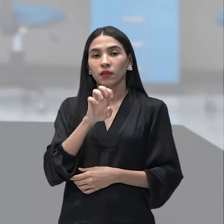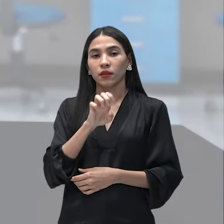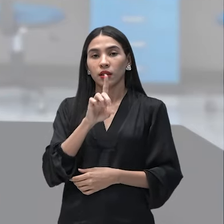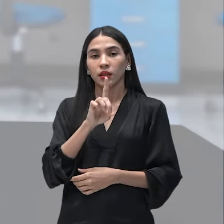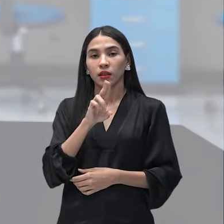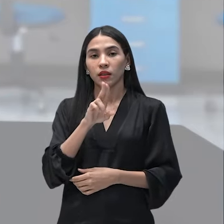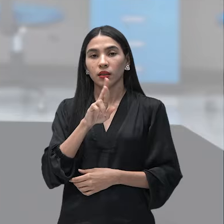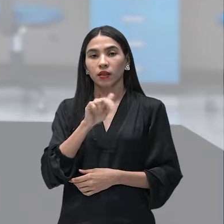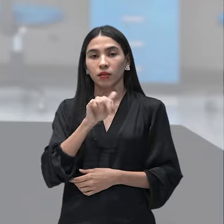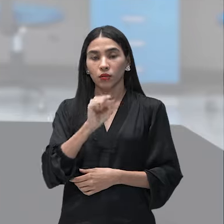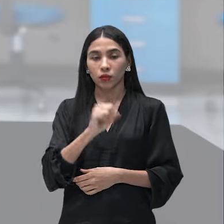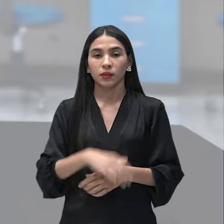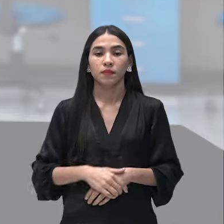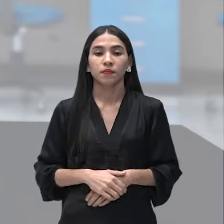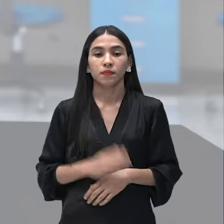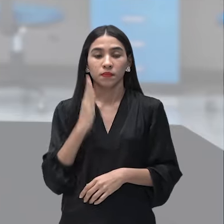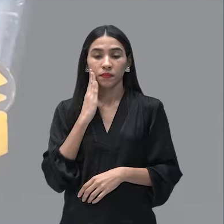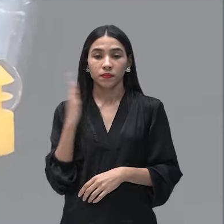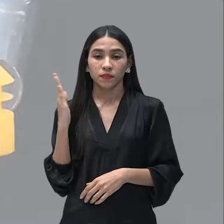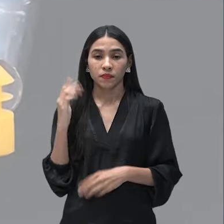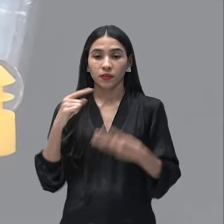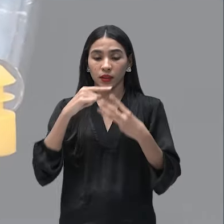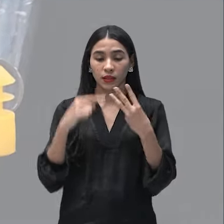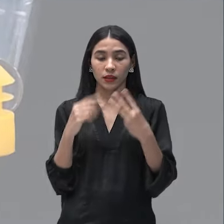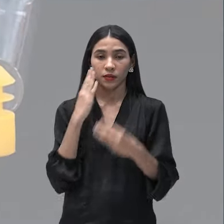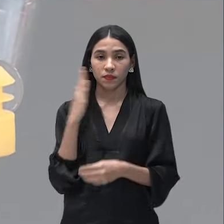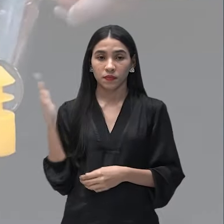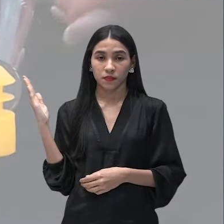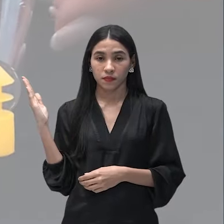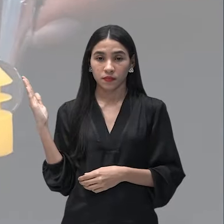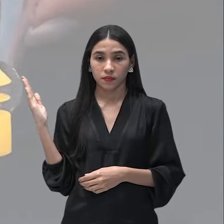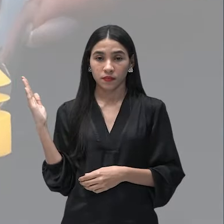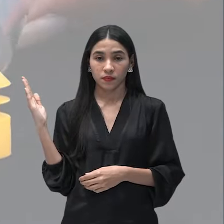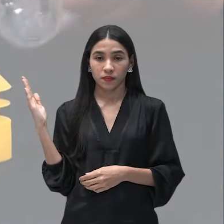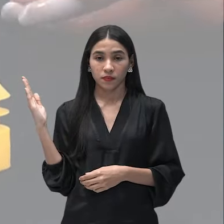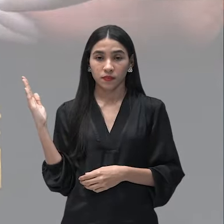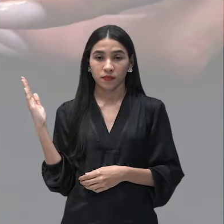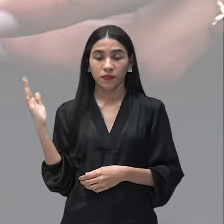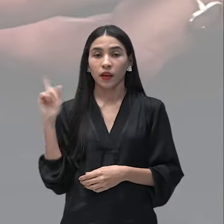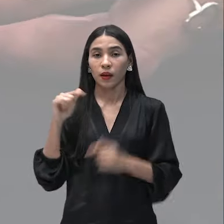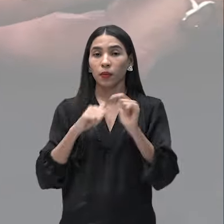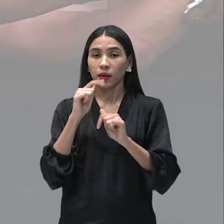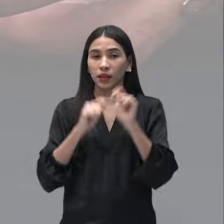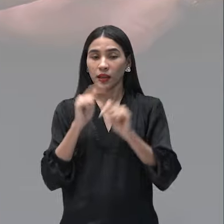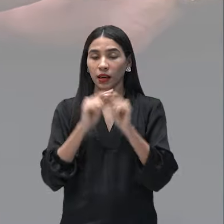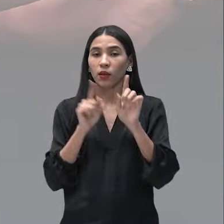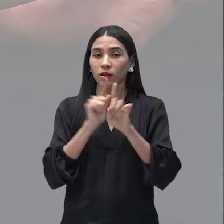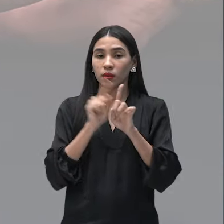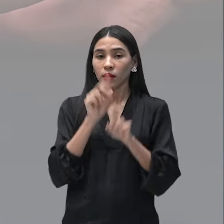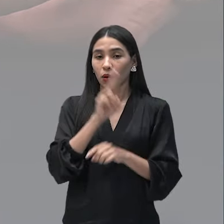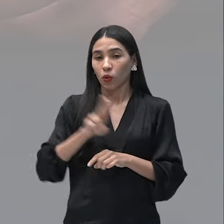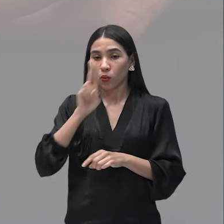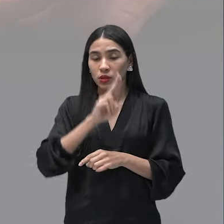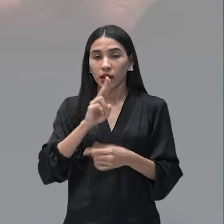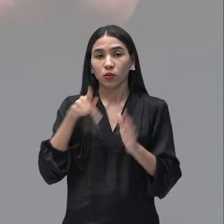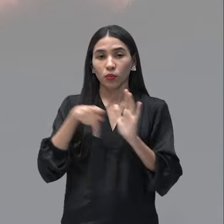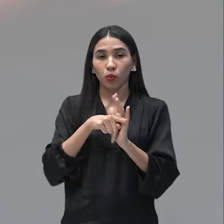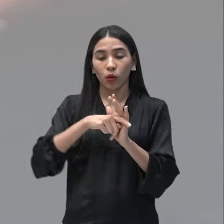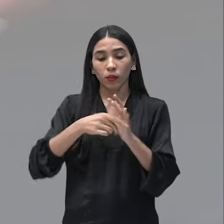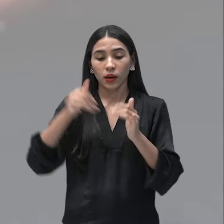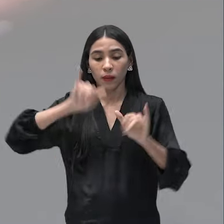a gente vai observar. Temos três tubos de ensaio. O tubo de ensaio é um material muito utilizado em laboratório